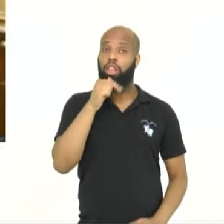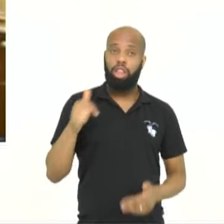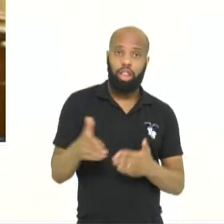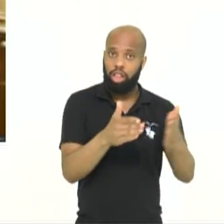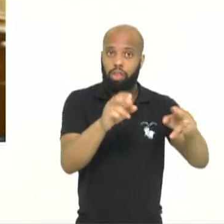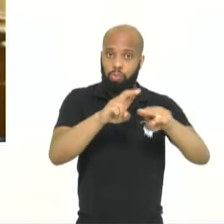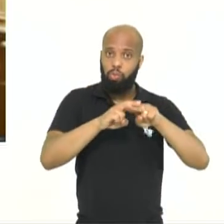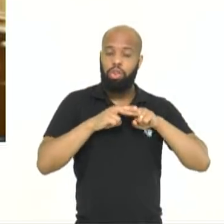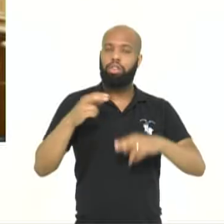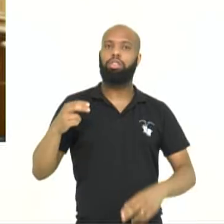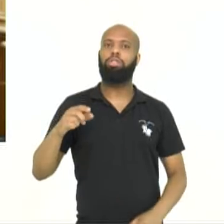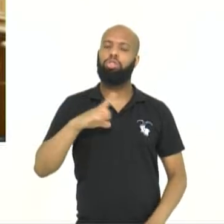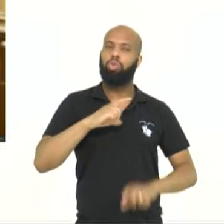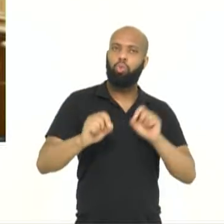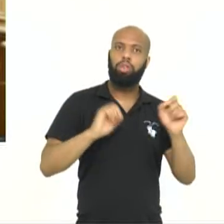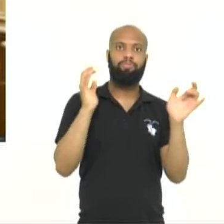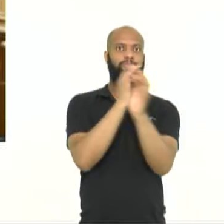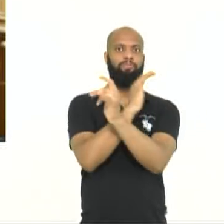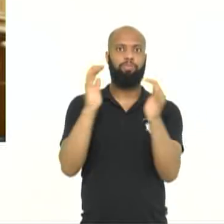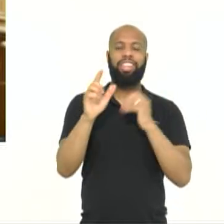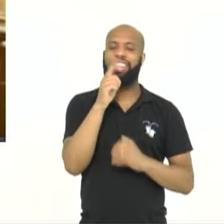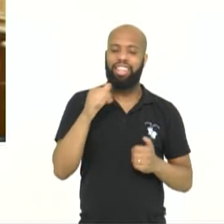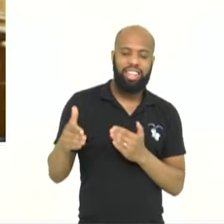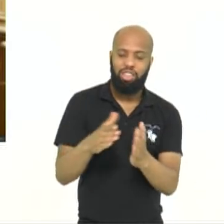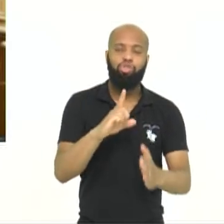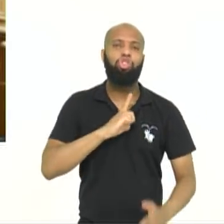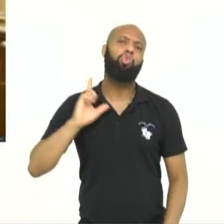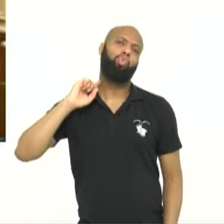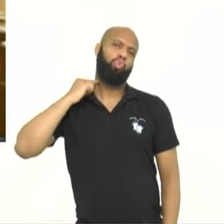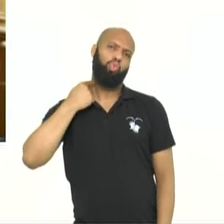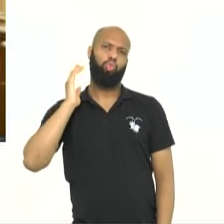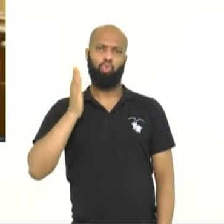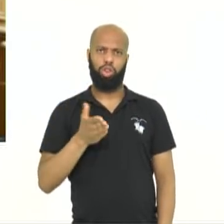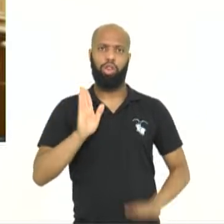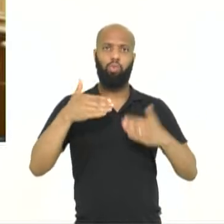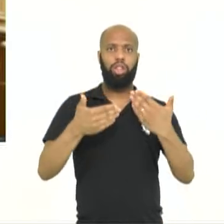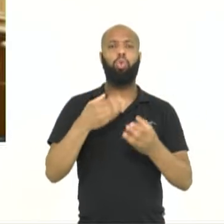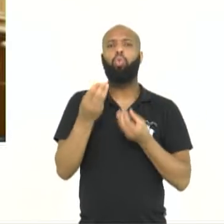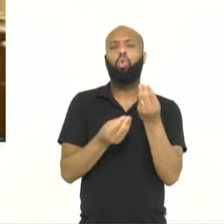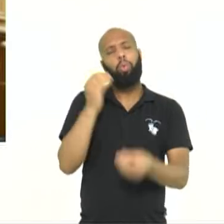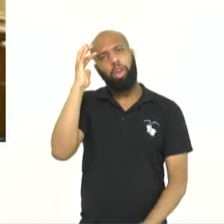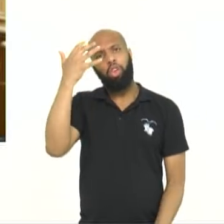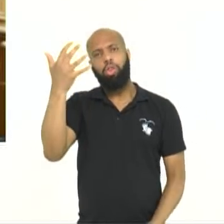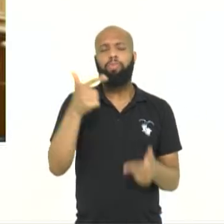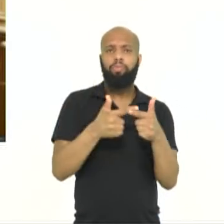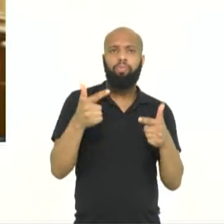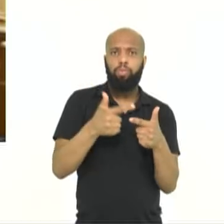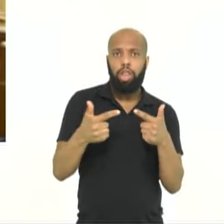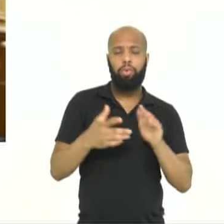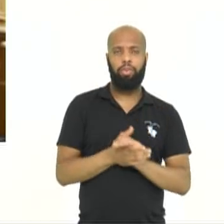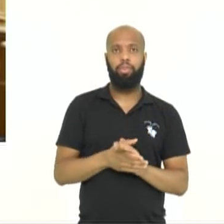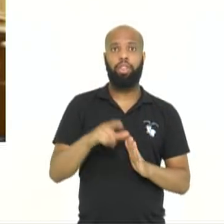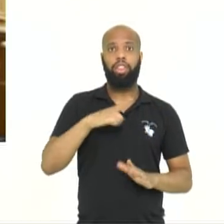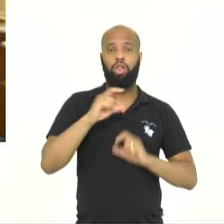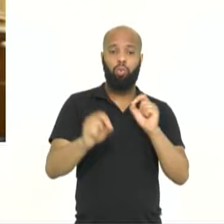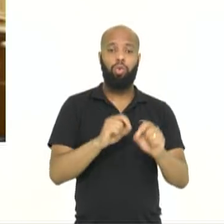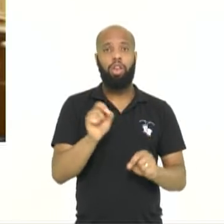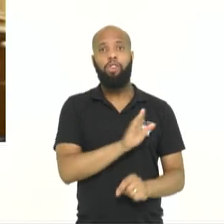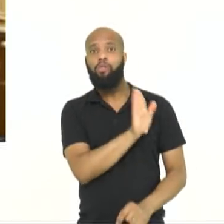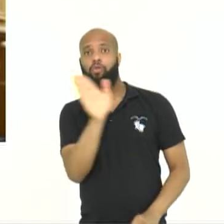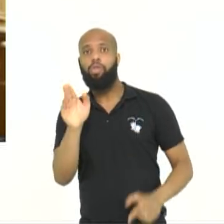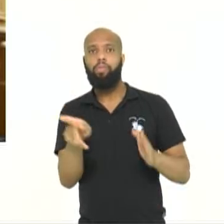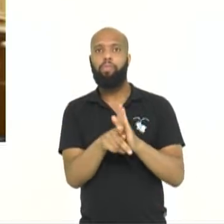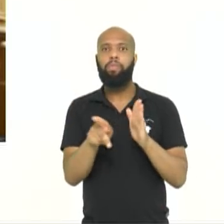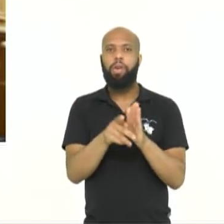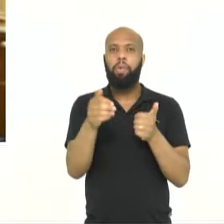devido a essa urbanização, eles já estavam poluídos, os rios urbanos. A solução foi buscar água na Serra do Mar, próximo